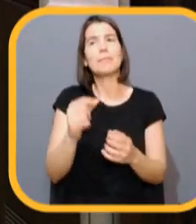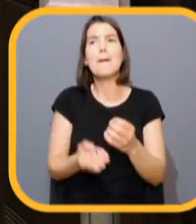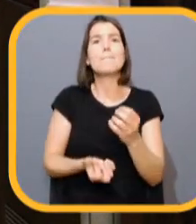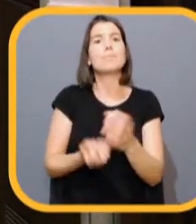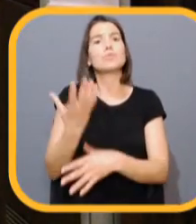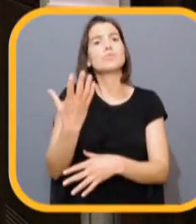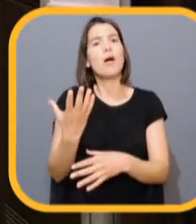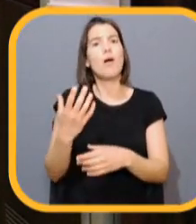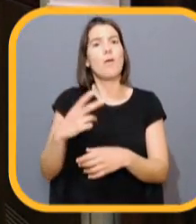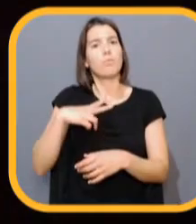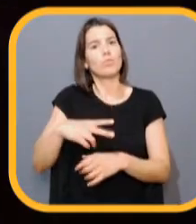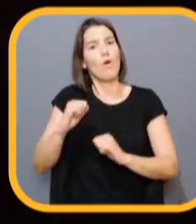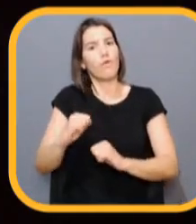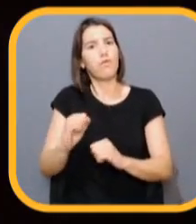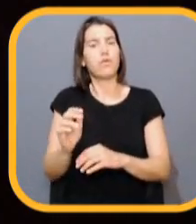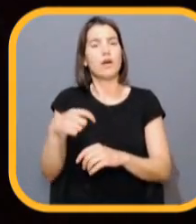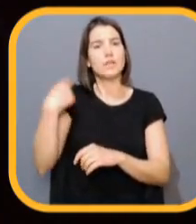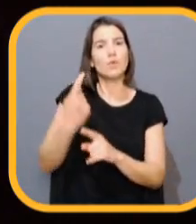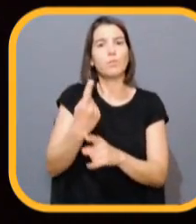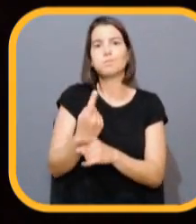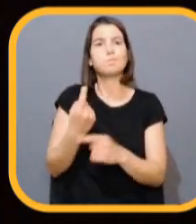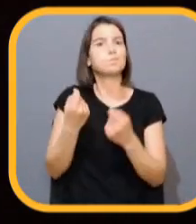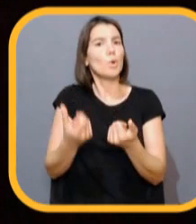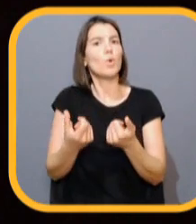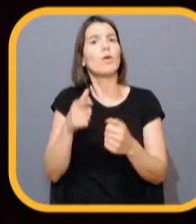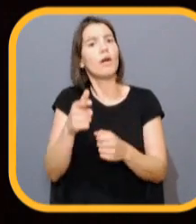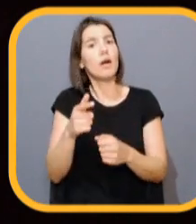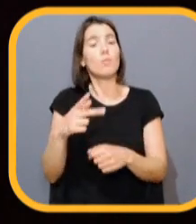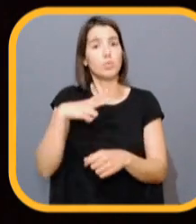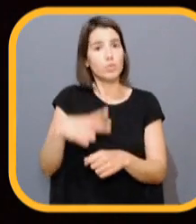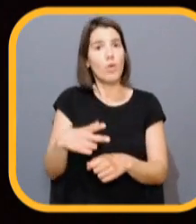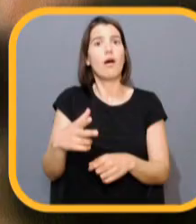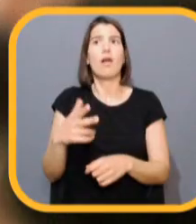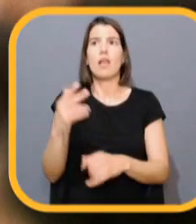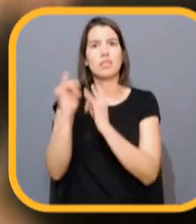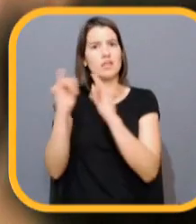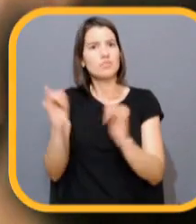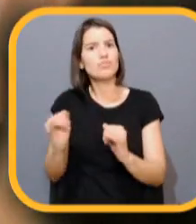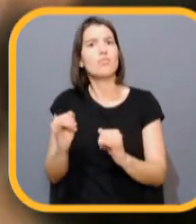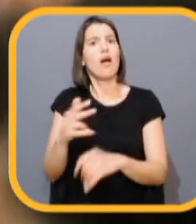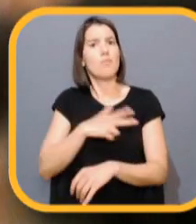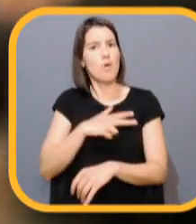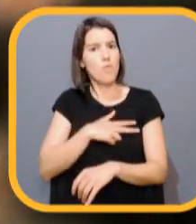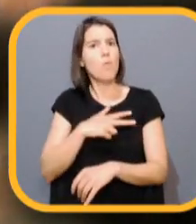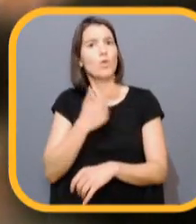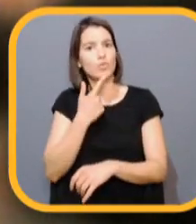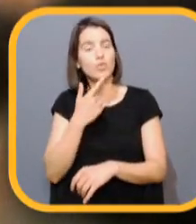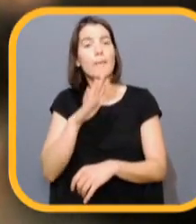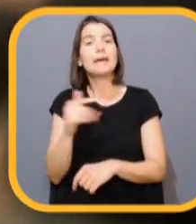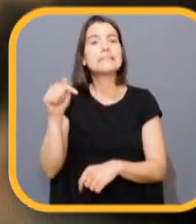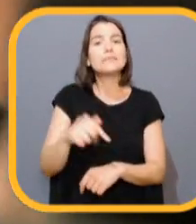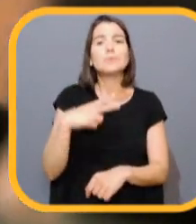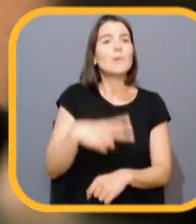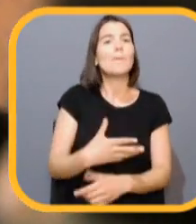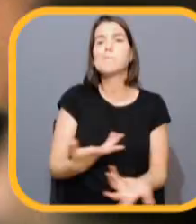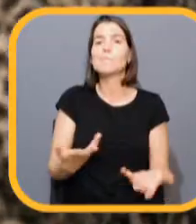aposta em filmes de produção nacional. Apesar do sucesso dos filmes portugueses em festivais internacionais, a tendência não parece inverter-se. O cinema